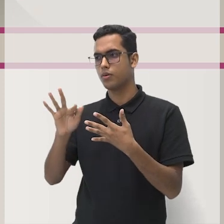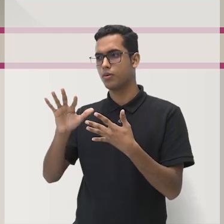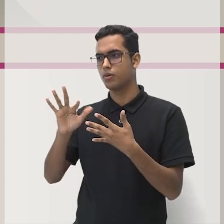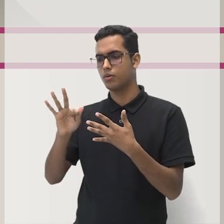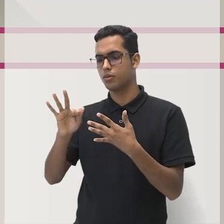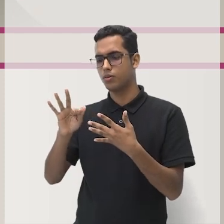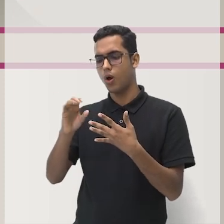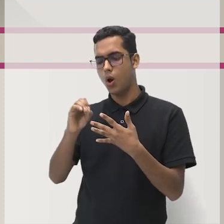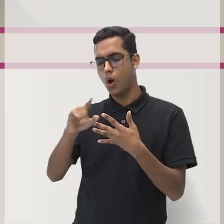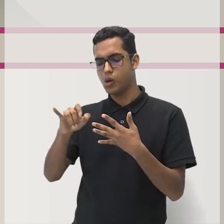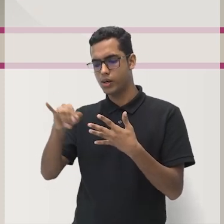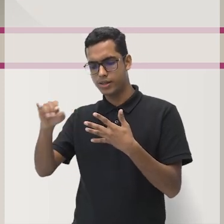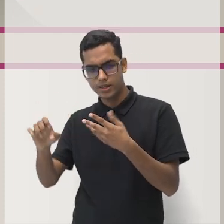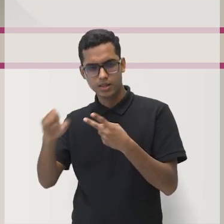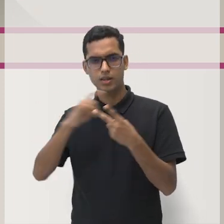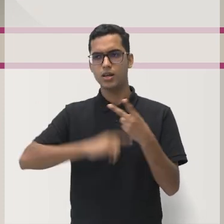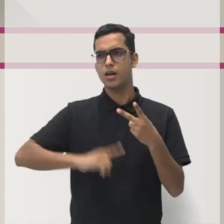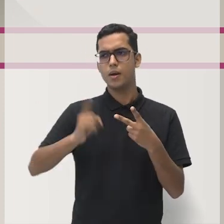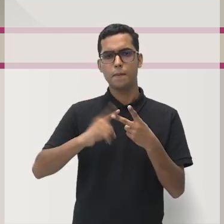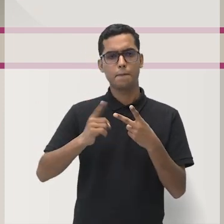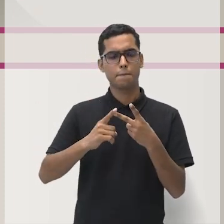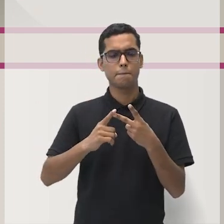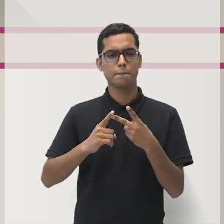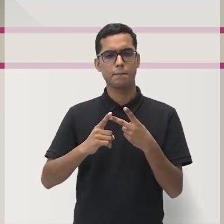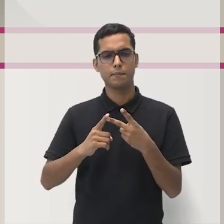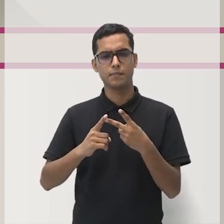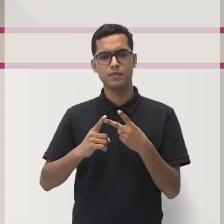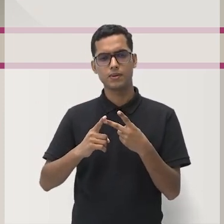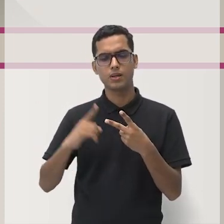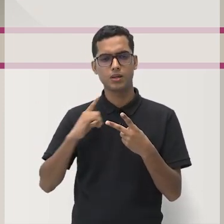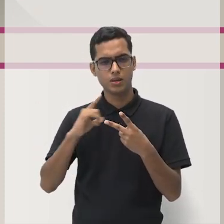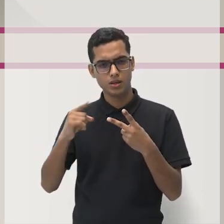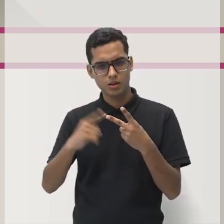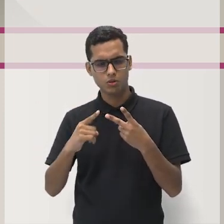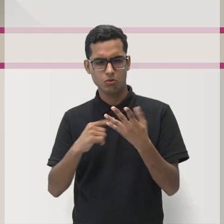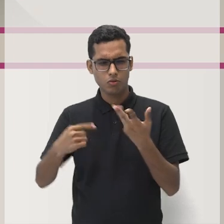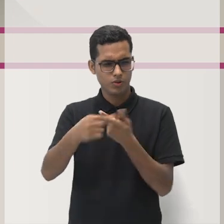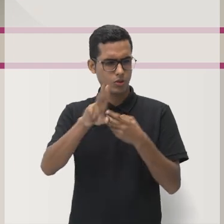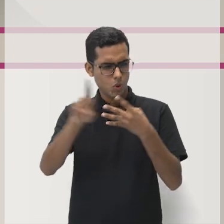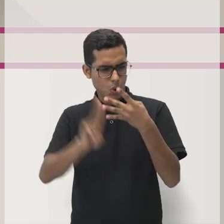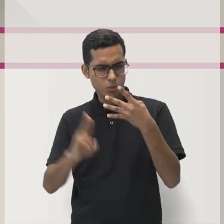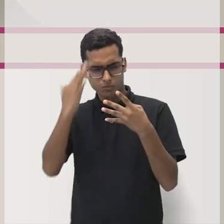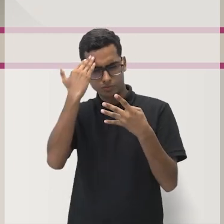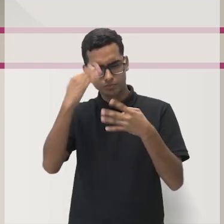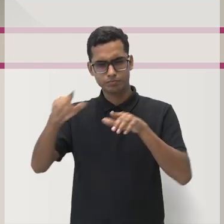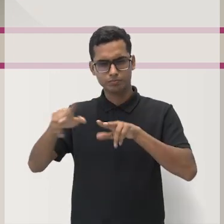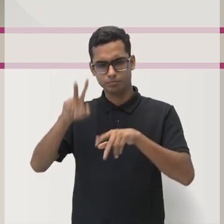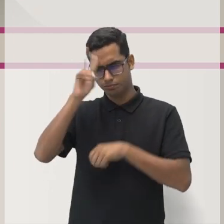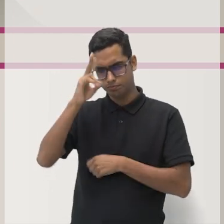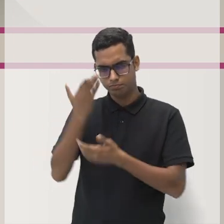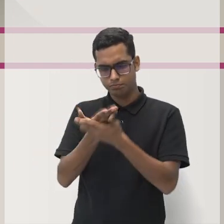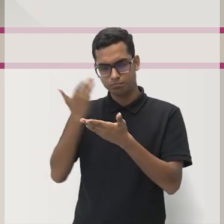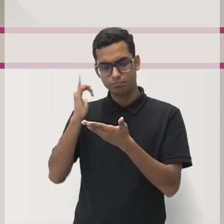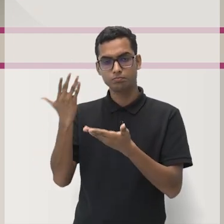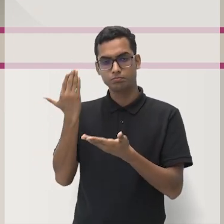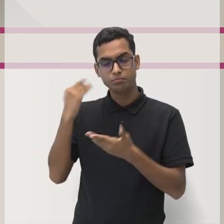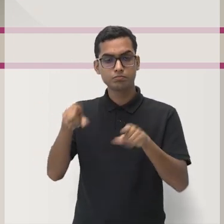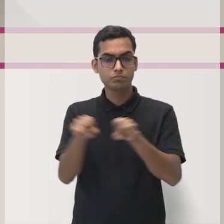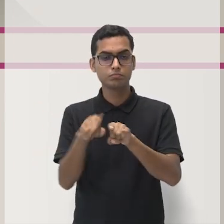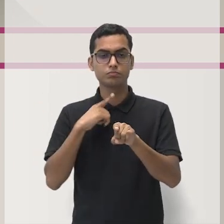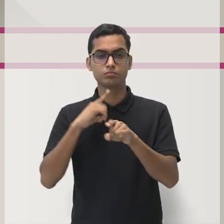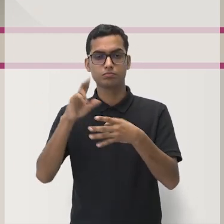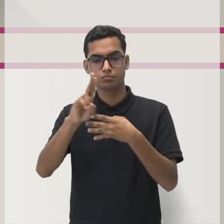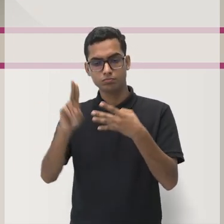ou ollie, né, como vocês queiram chamar, e vários outros, né? Bem interessante. Espero que vocês tenham gostado de conhecer